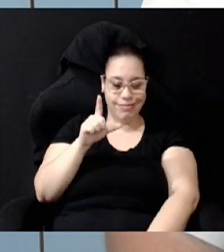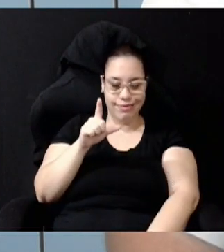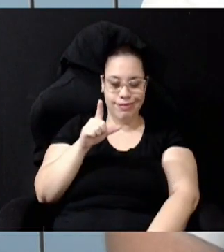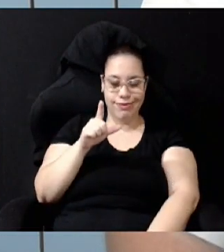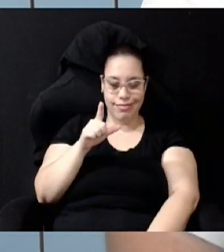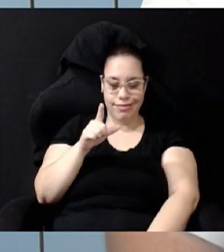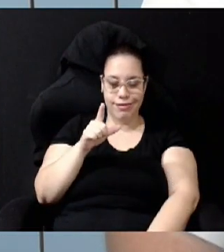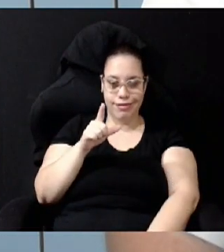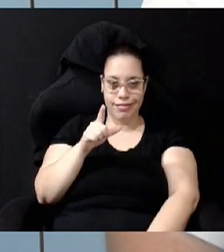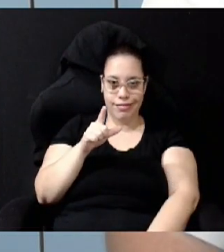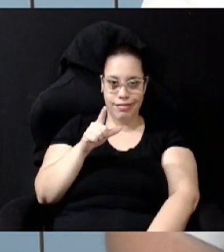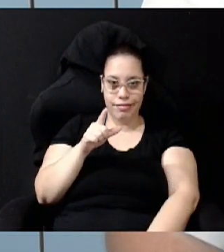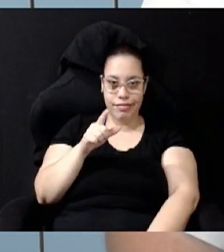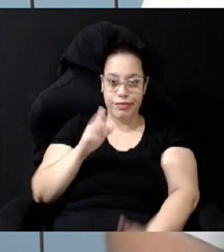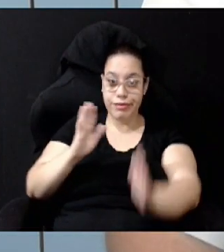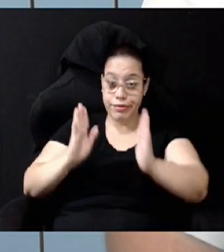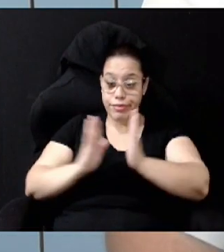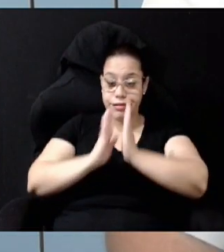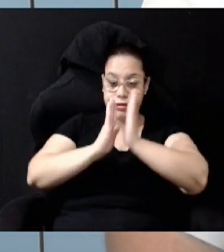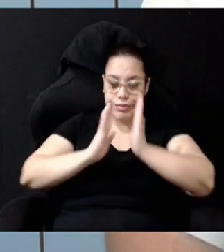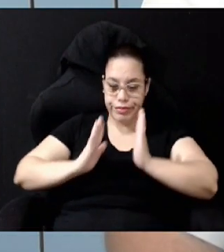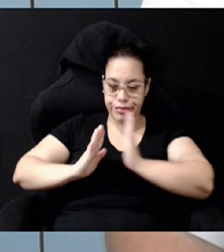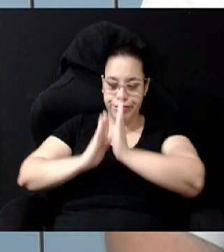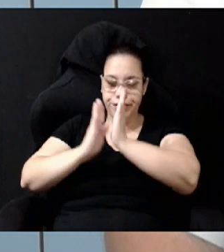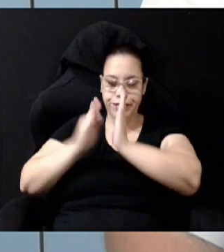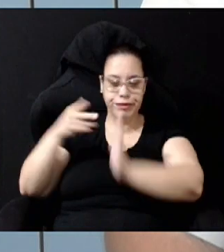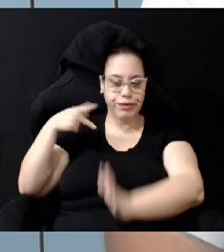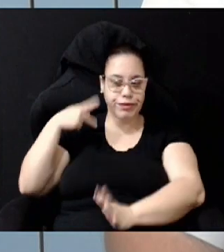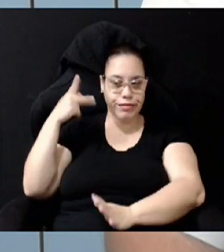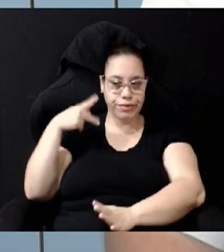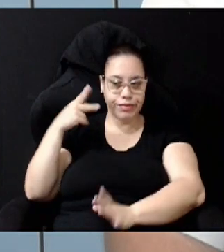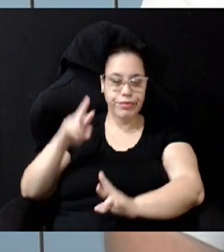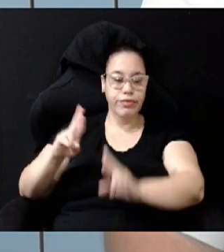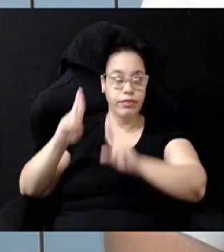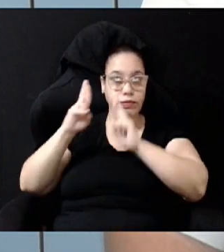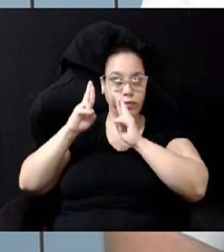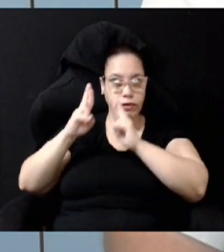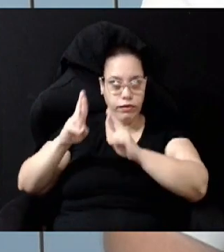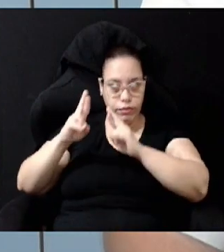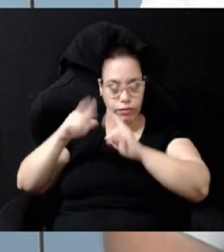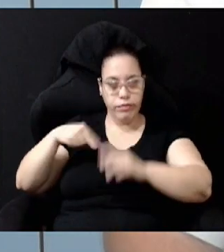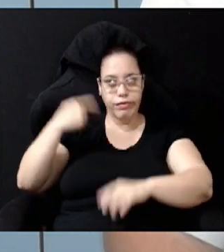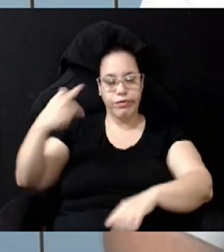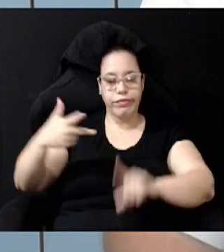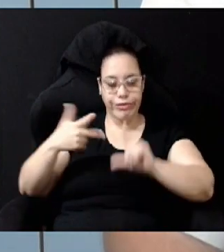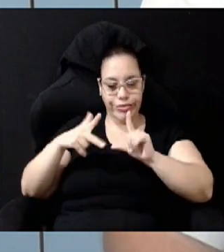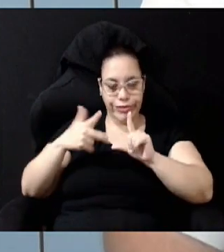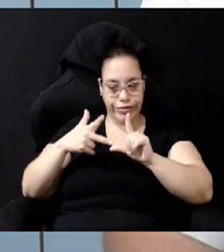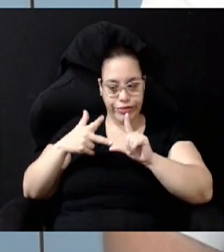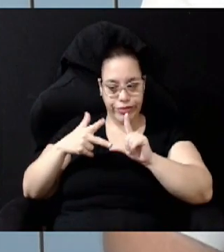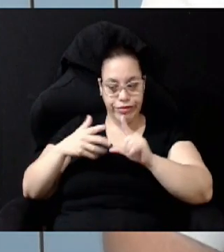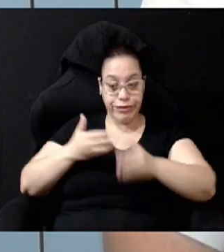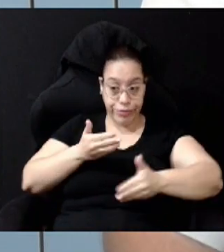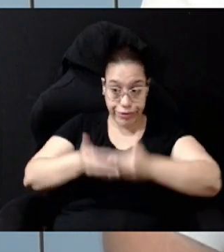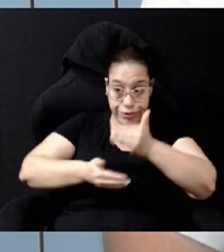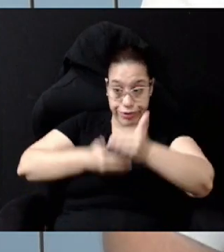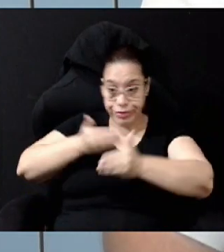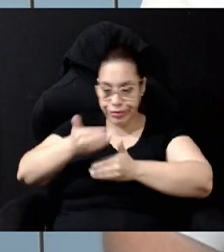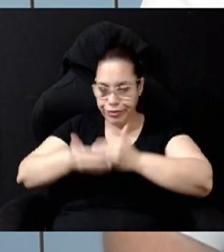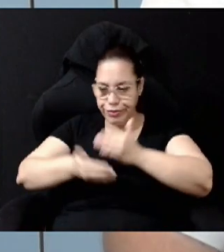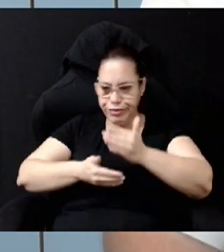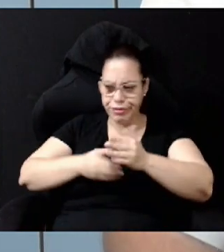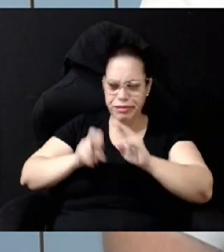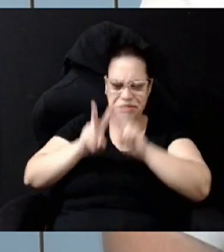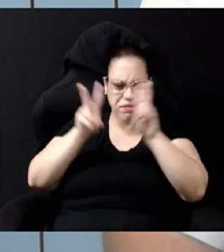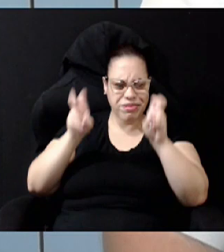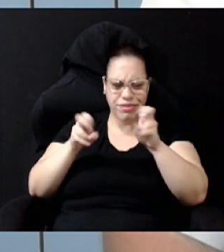as frentes parlamentares, que espero que a próxima legislatura se engaje mais nesse tema, não